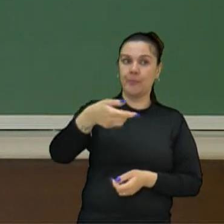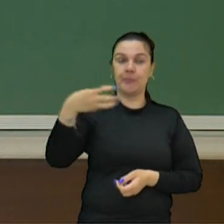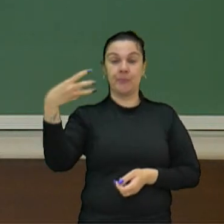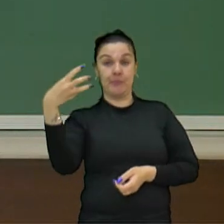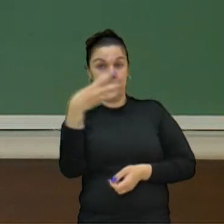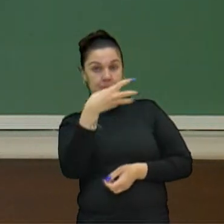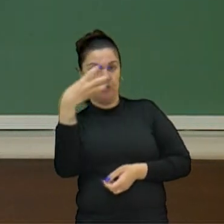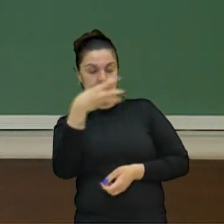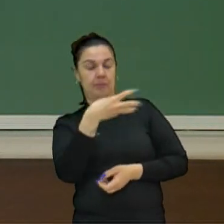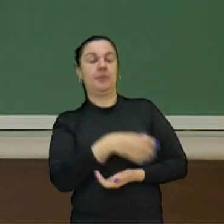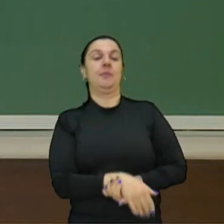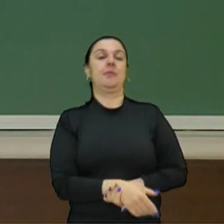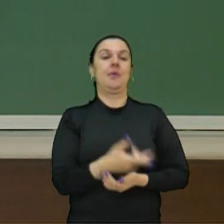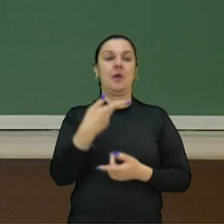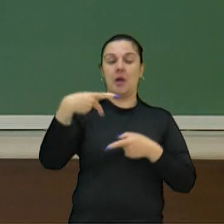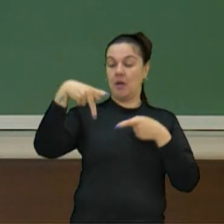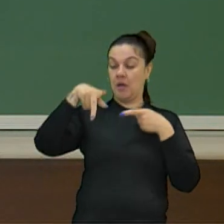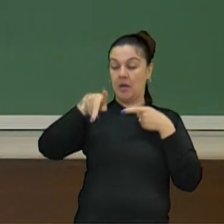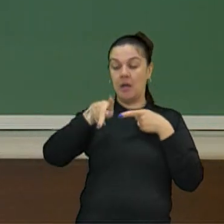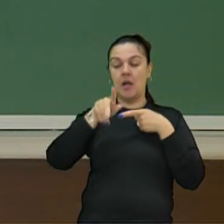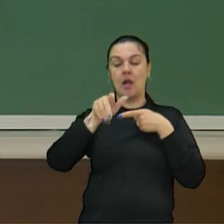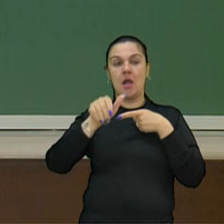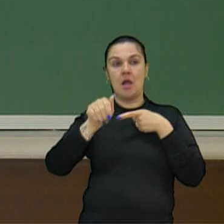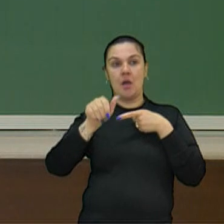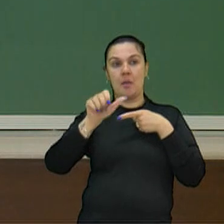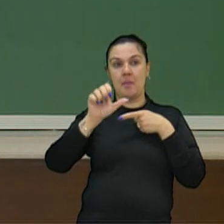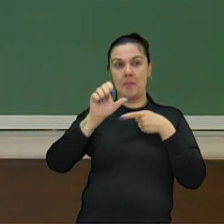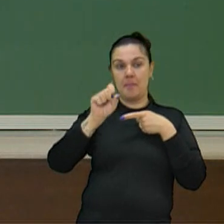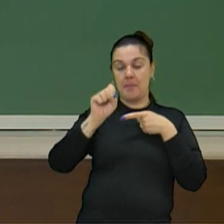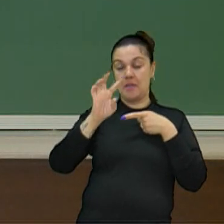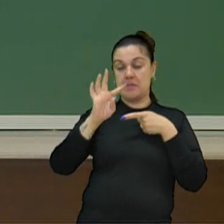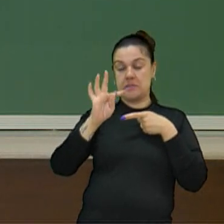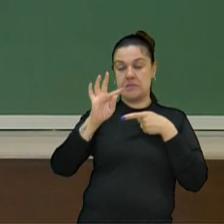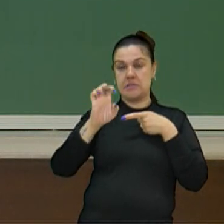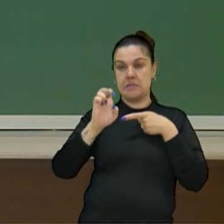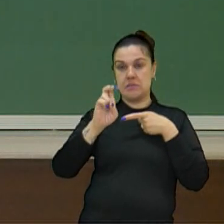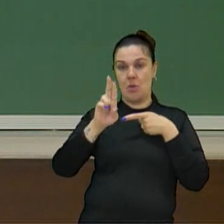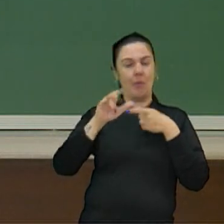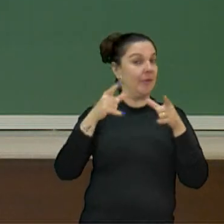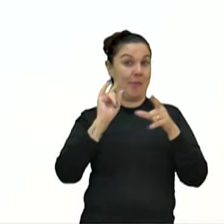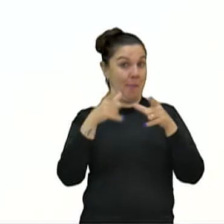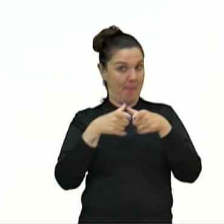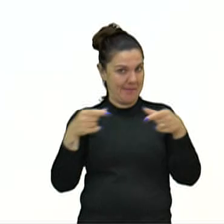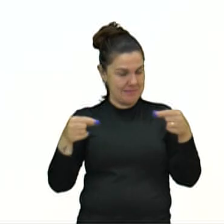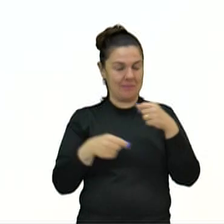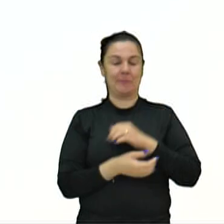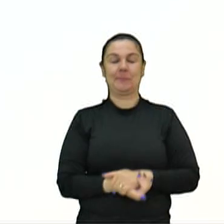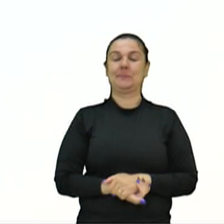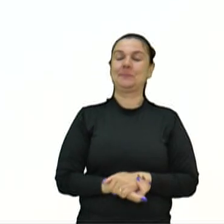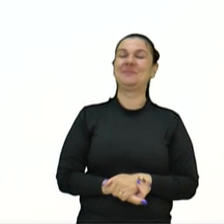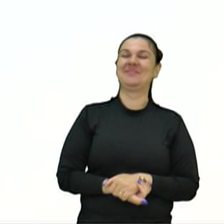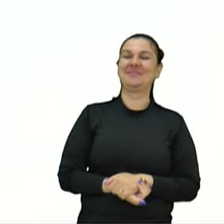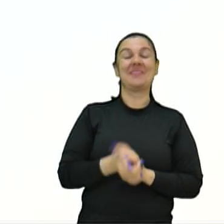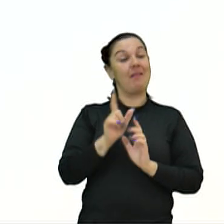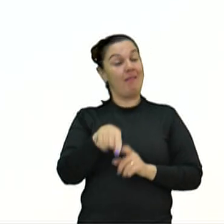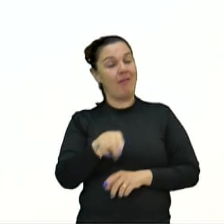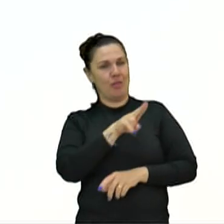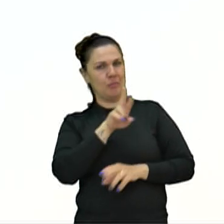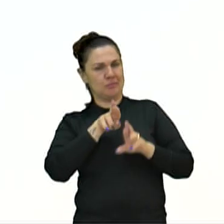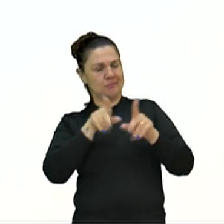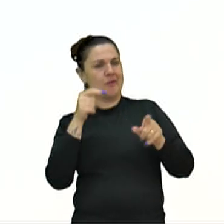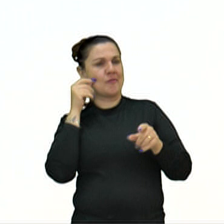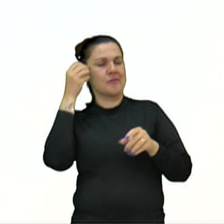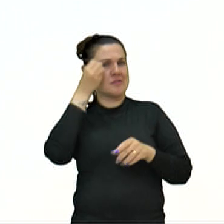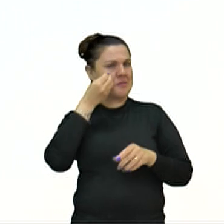cientista muito importante, que é o Pasteur, que não é pastel, né? Esse nome estranho que vocês estão vendo. Como é que ele fez? Ele fez uma experiência